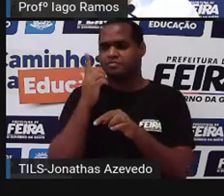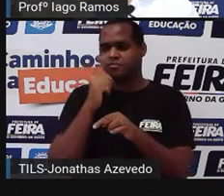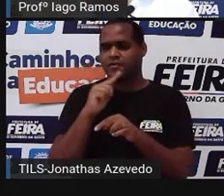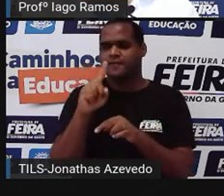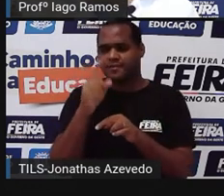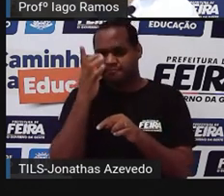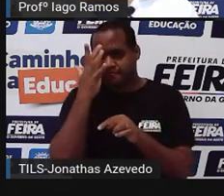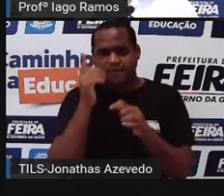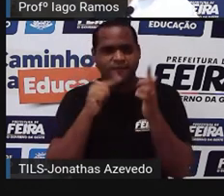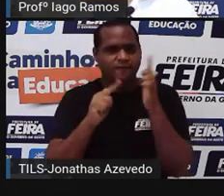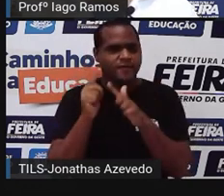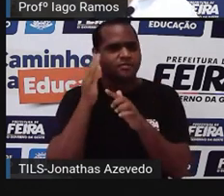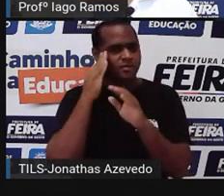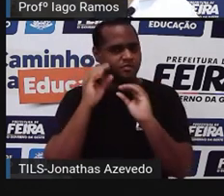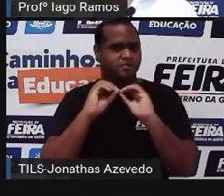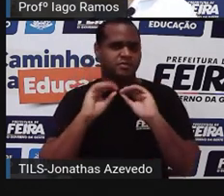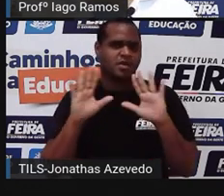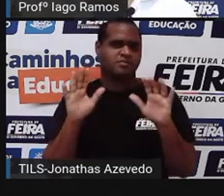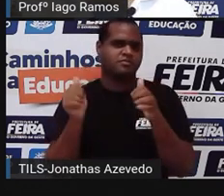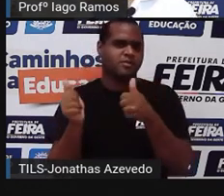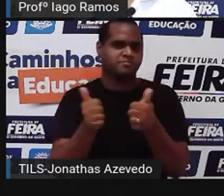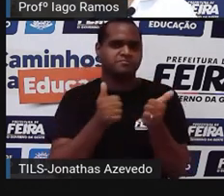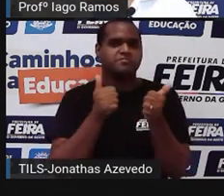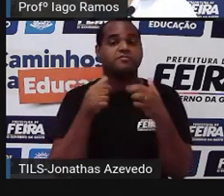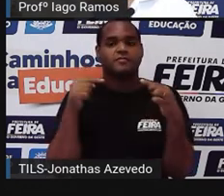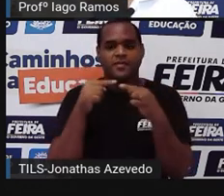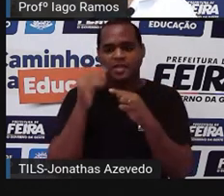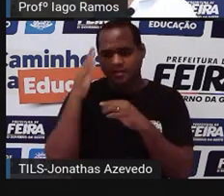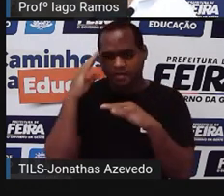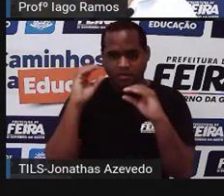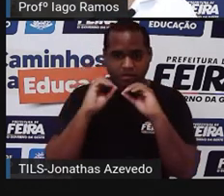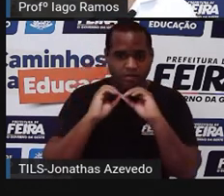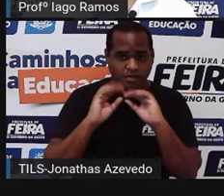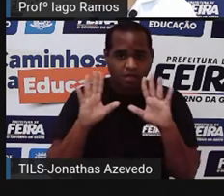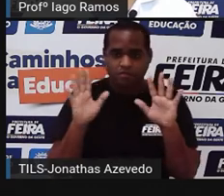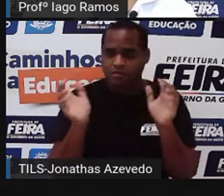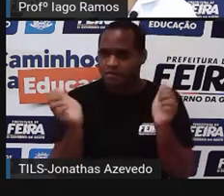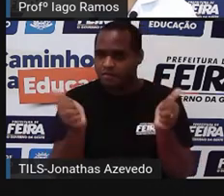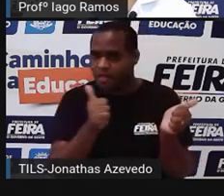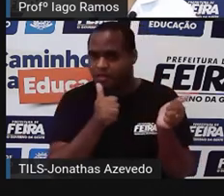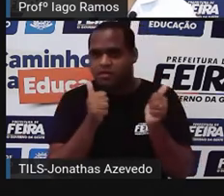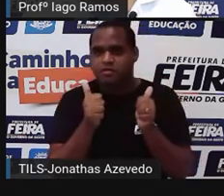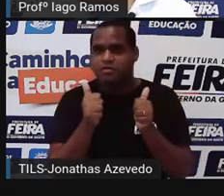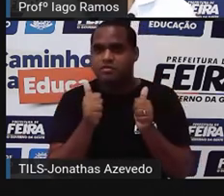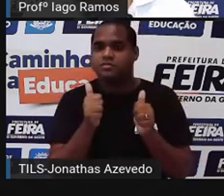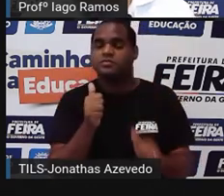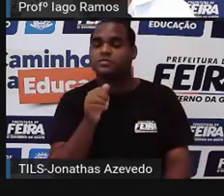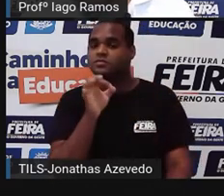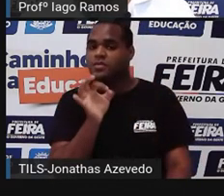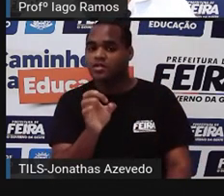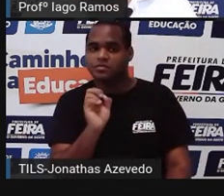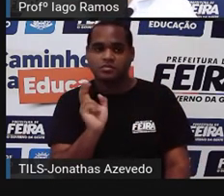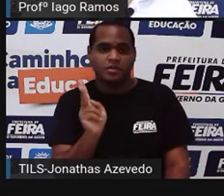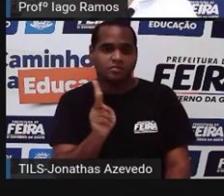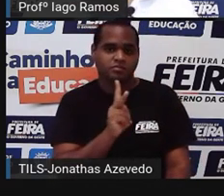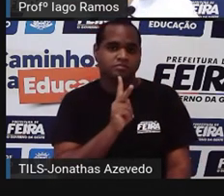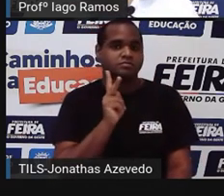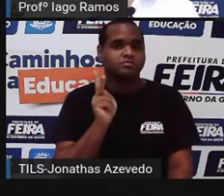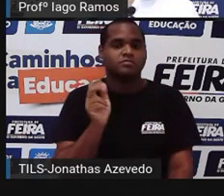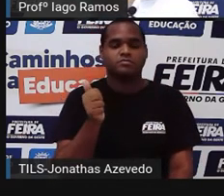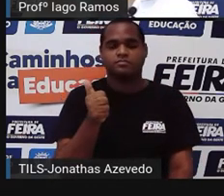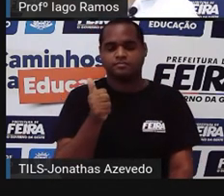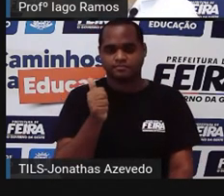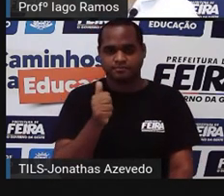acho que foi suficiente para você entender tá não deu para entender a rotação beleza bacana show de